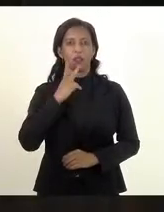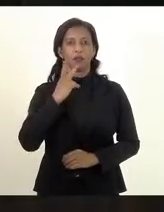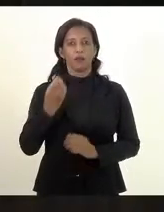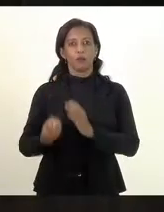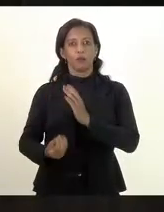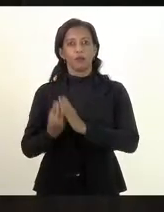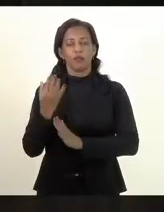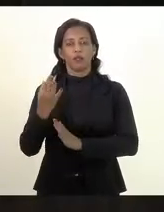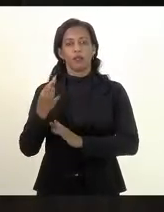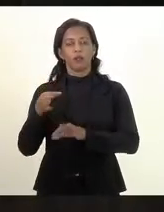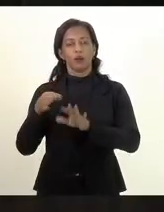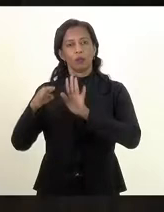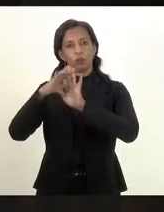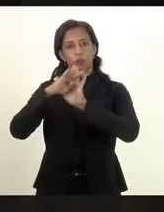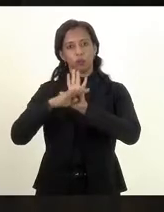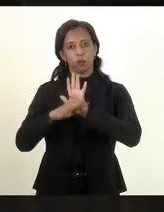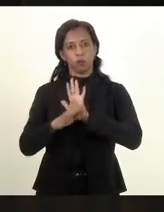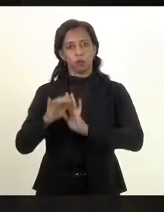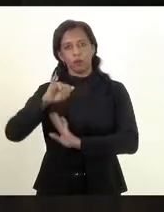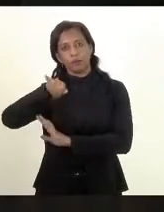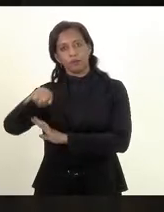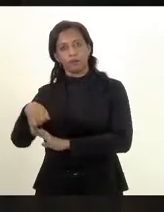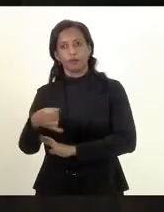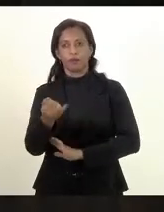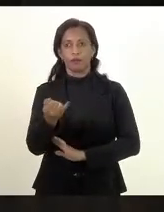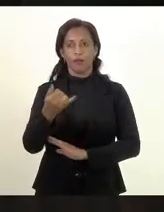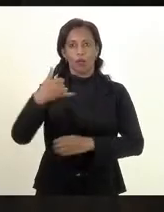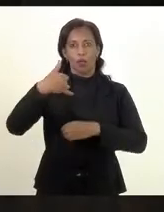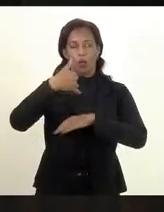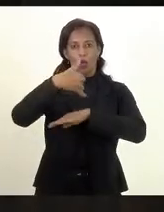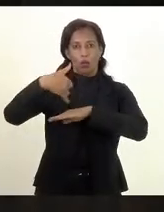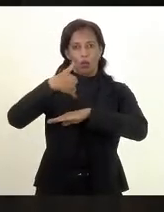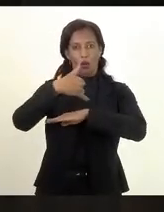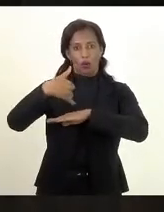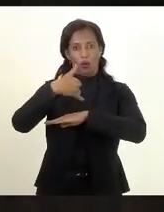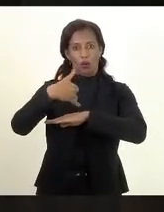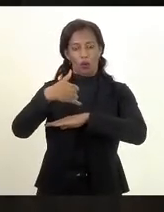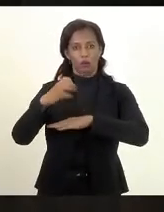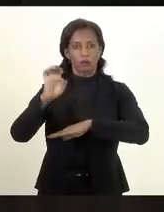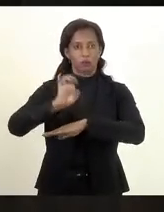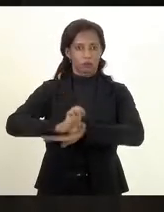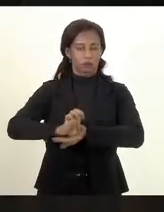criação do programa de reaproveitamento de óleo vegetal no estado do Rio de Janeiro.